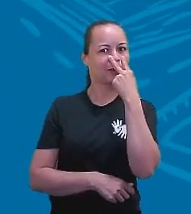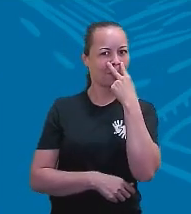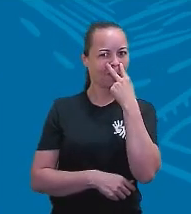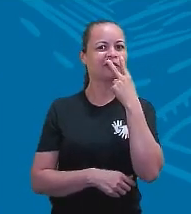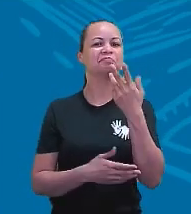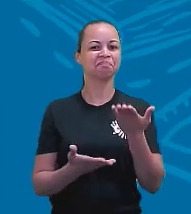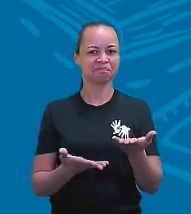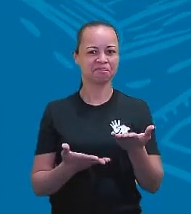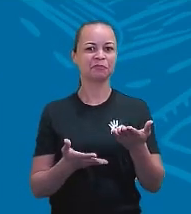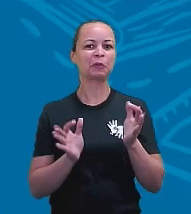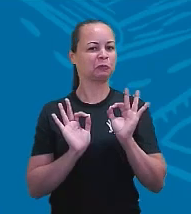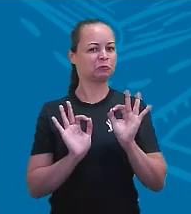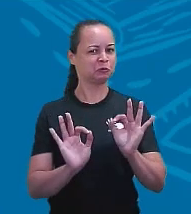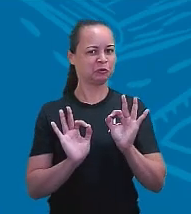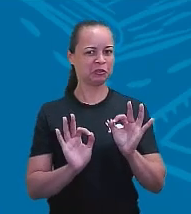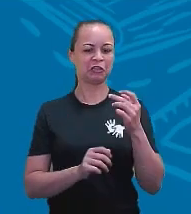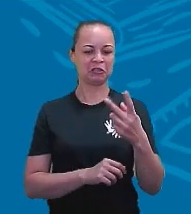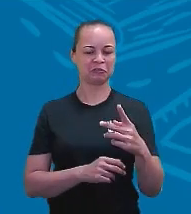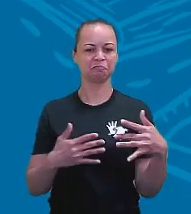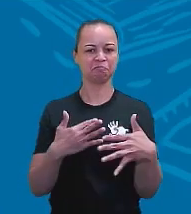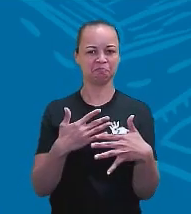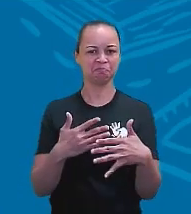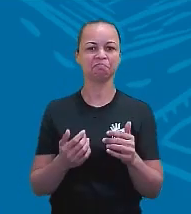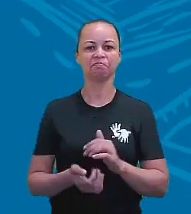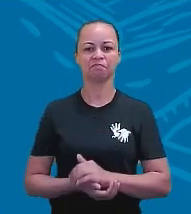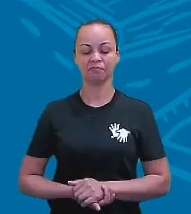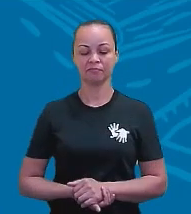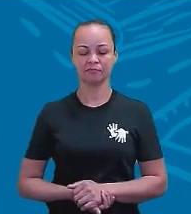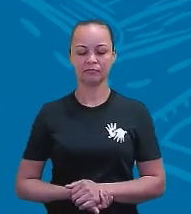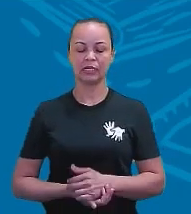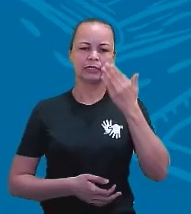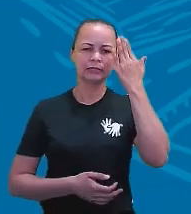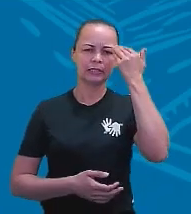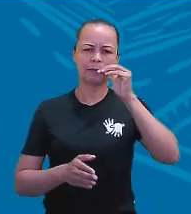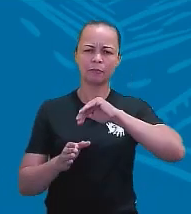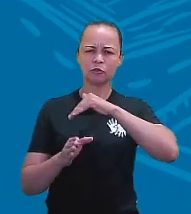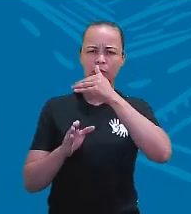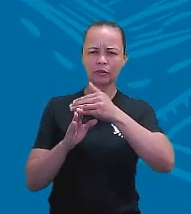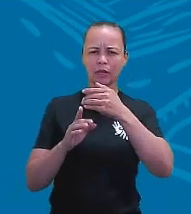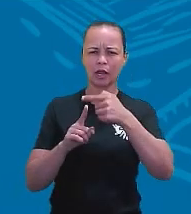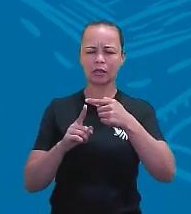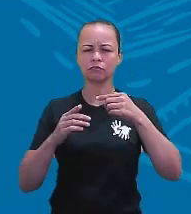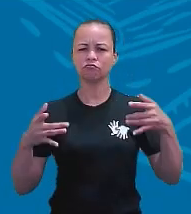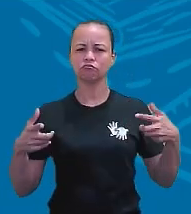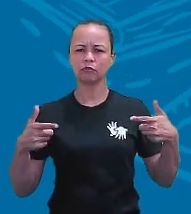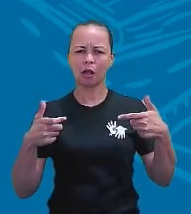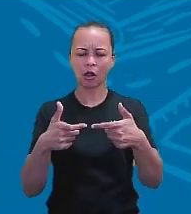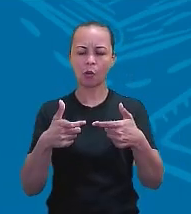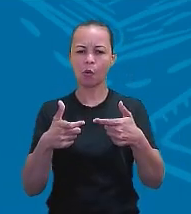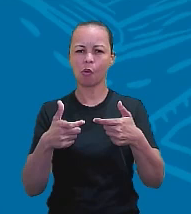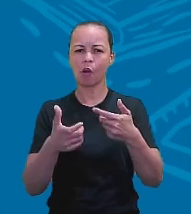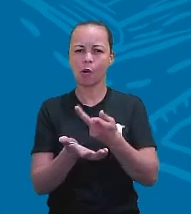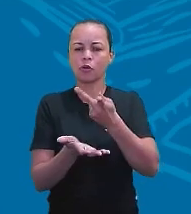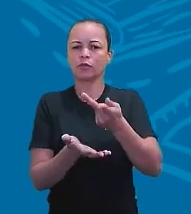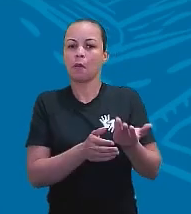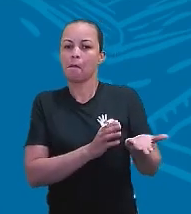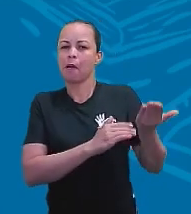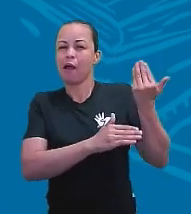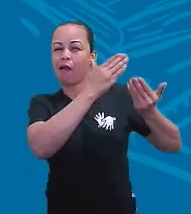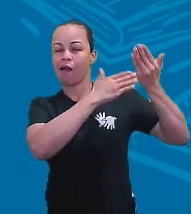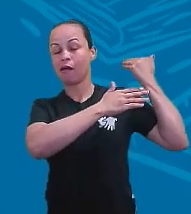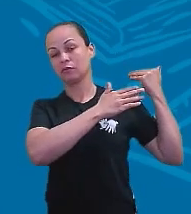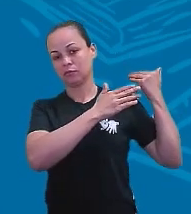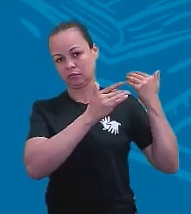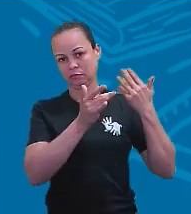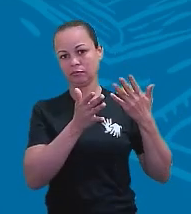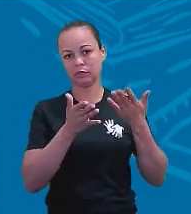chique. Gente, a gente sabe que a Batalha das Tabocas aconteceu há muito tempo e é algo que